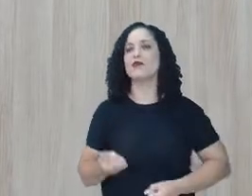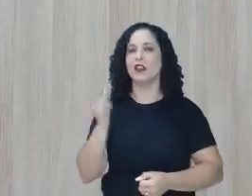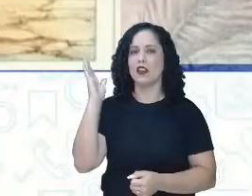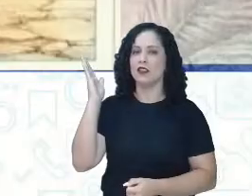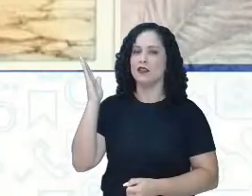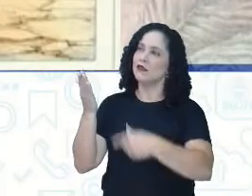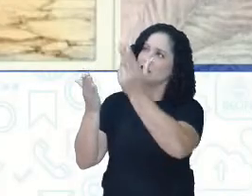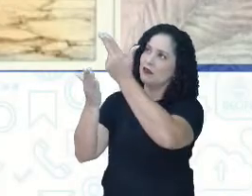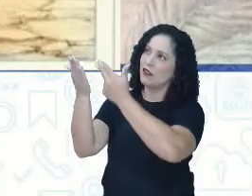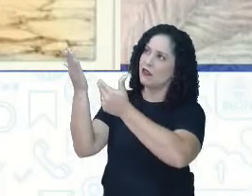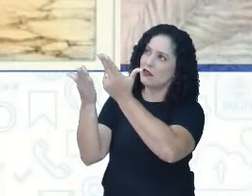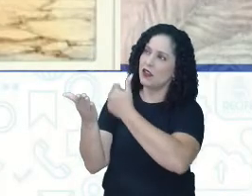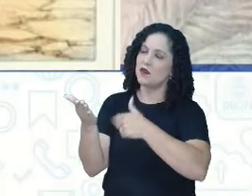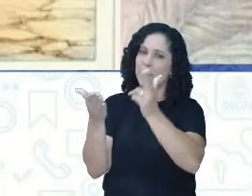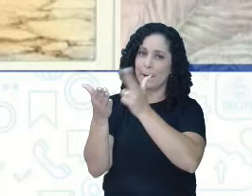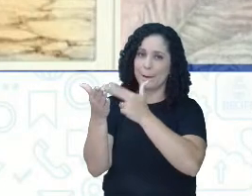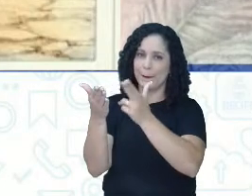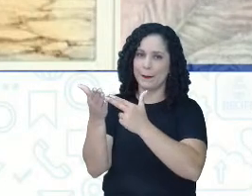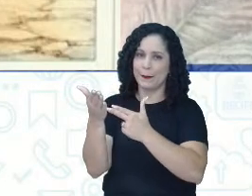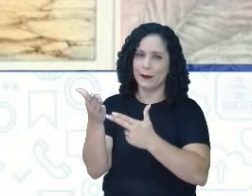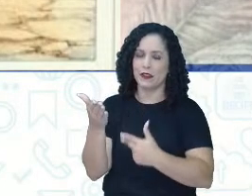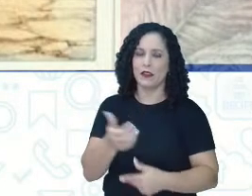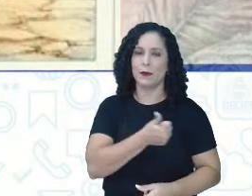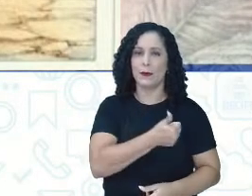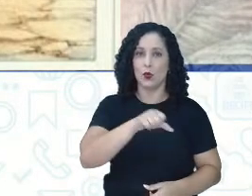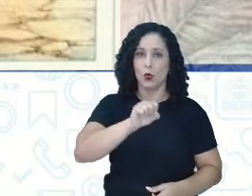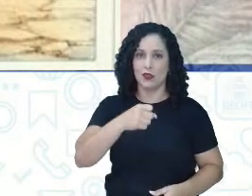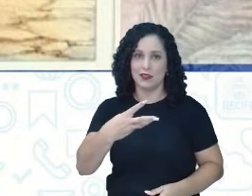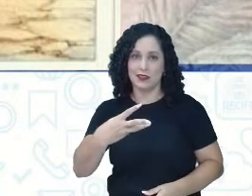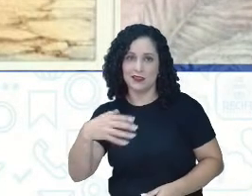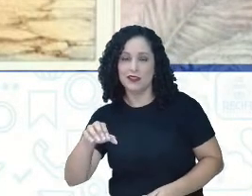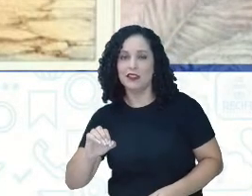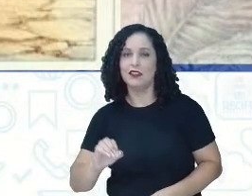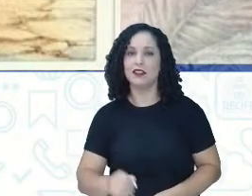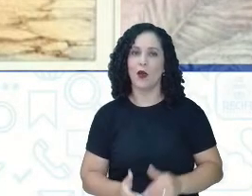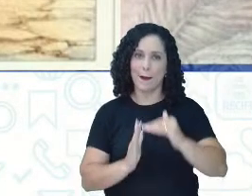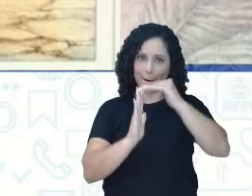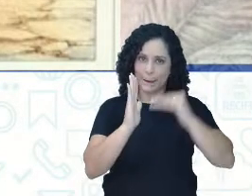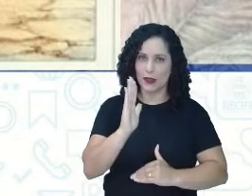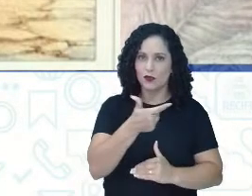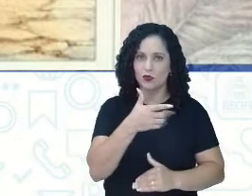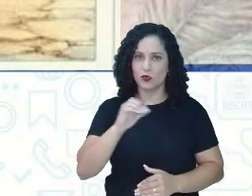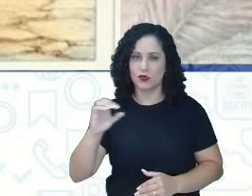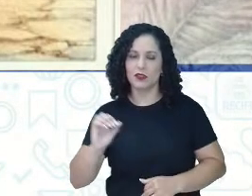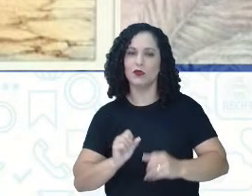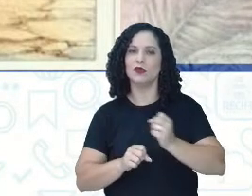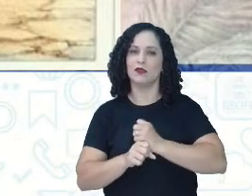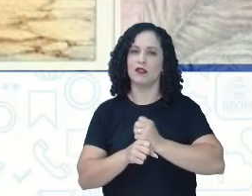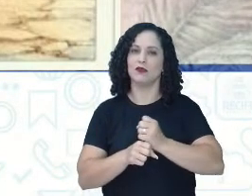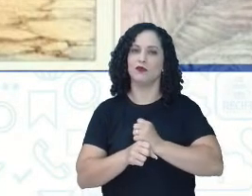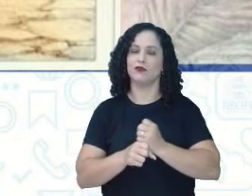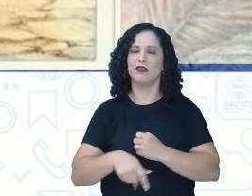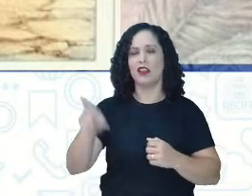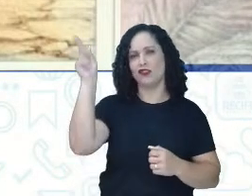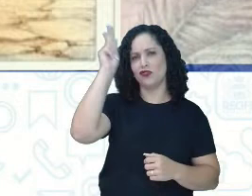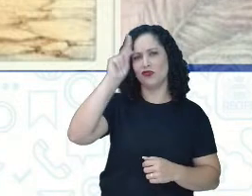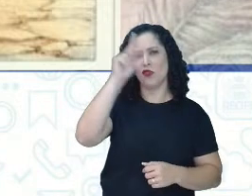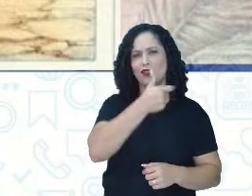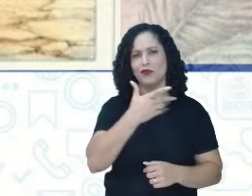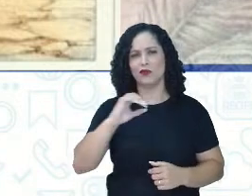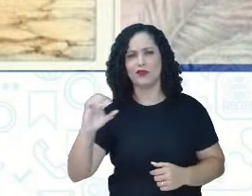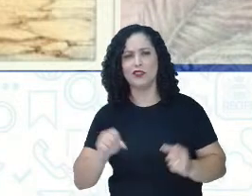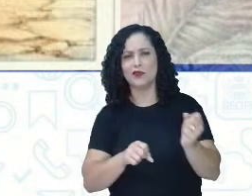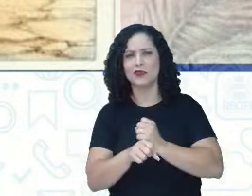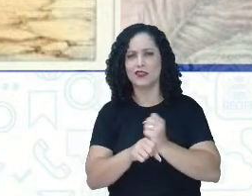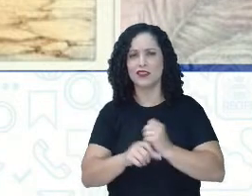volta de 1830, né, não se passou 200 anos ainda, não se passaram 200 anos, então para a história 200 anos é muito pouco.